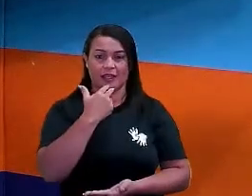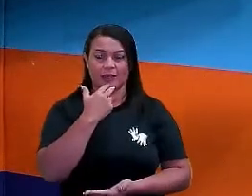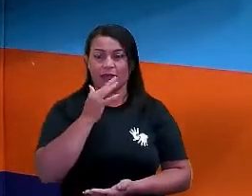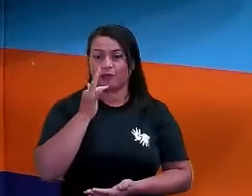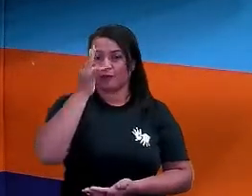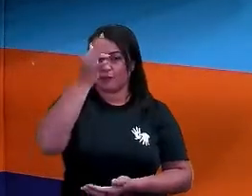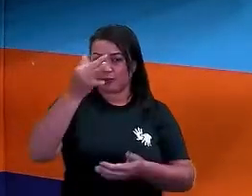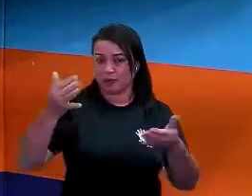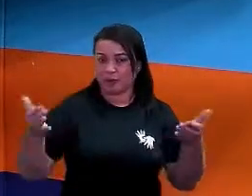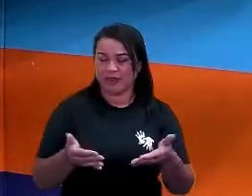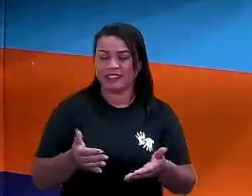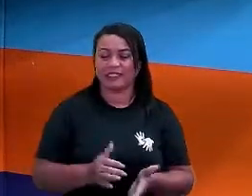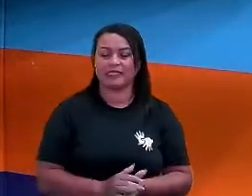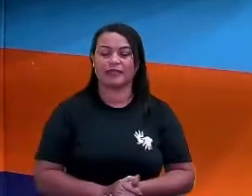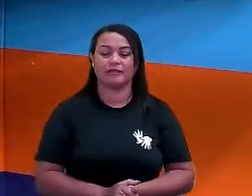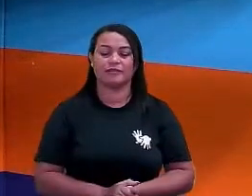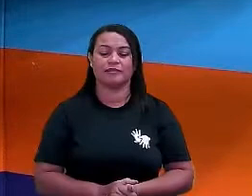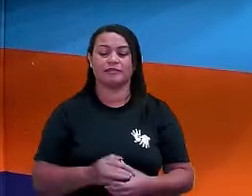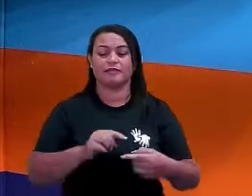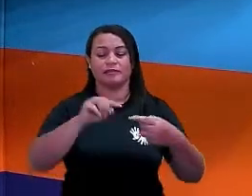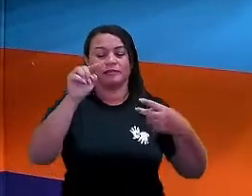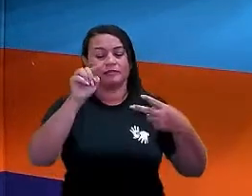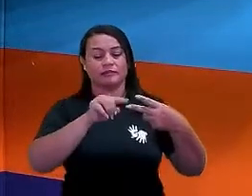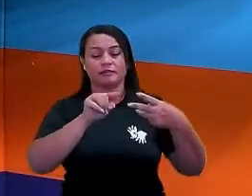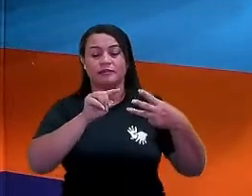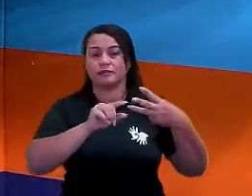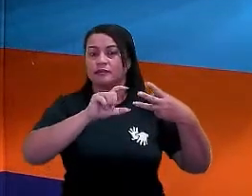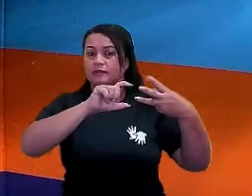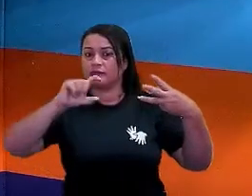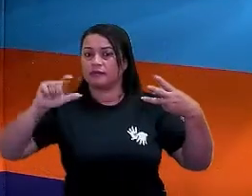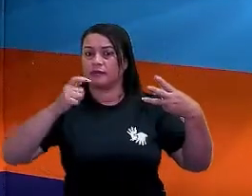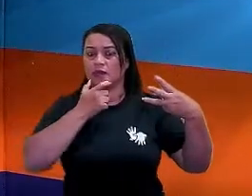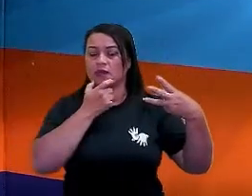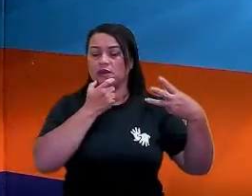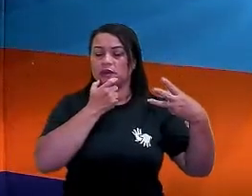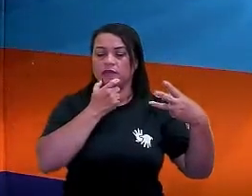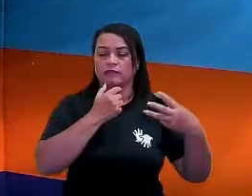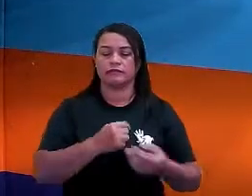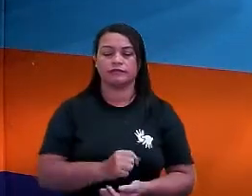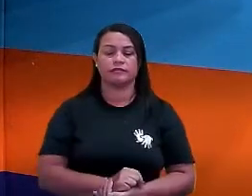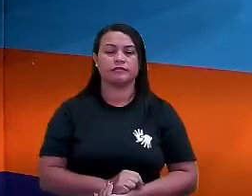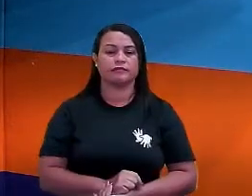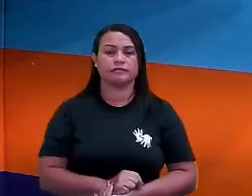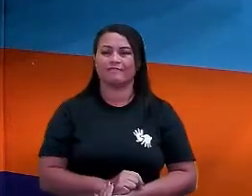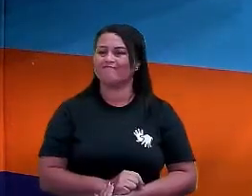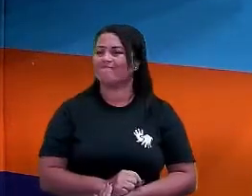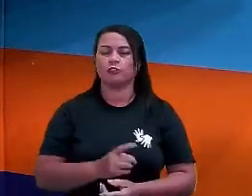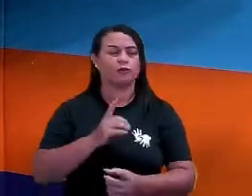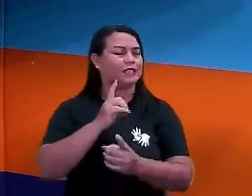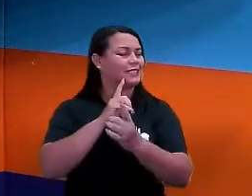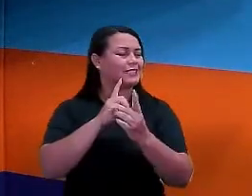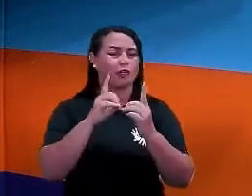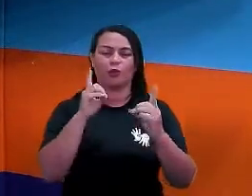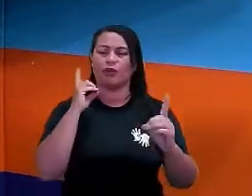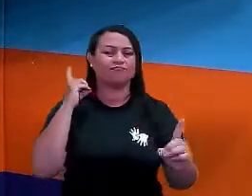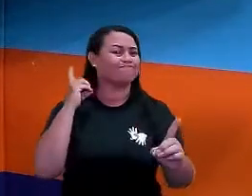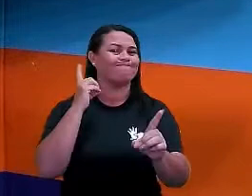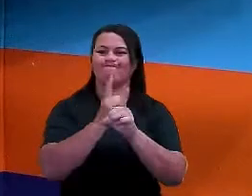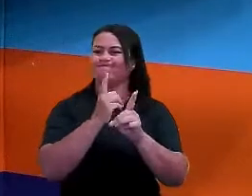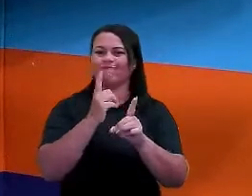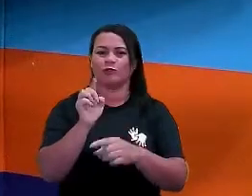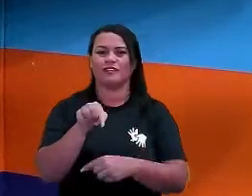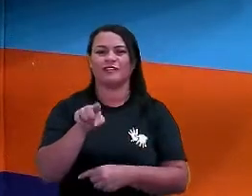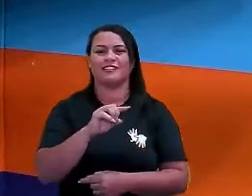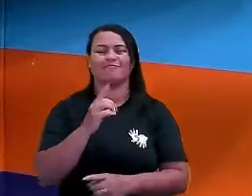presente, certo? I will not find you. I will not find you. Eu não encontrarei você, tá? Então, aí eu